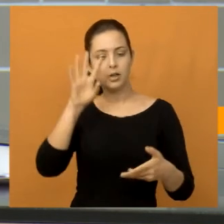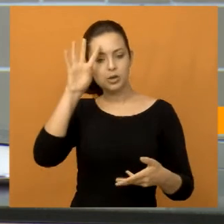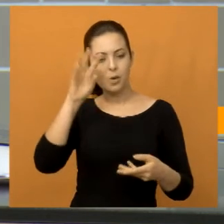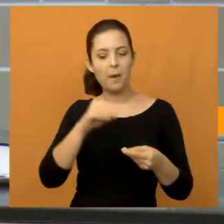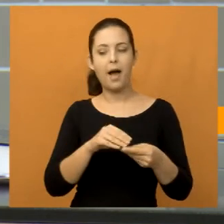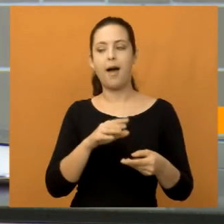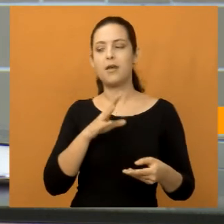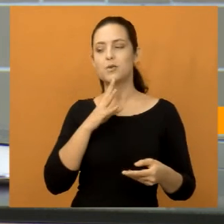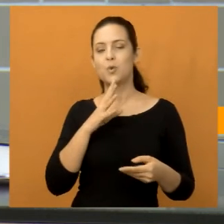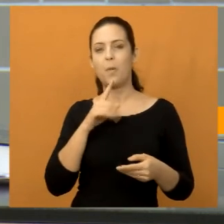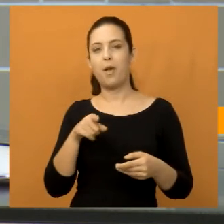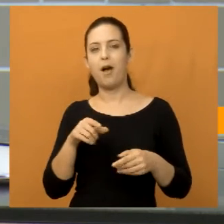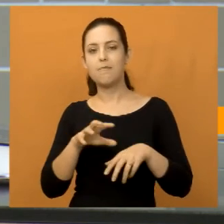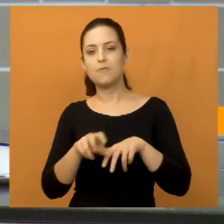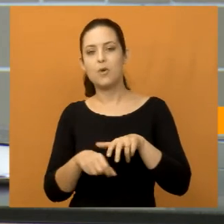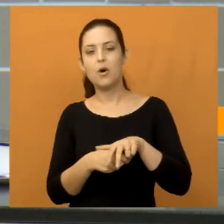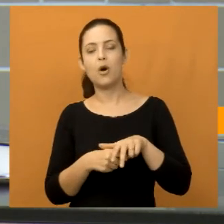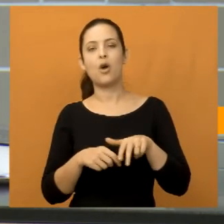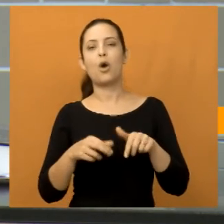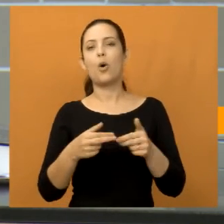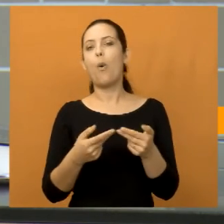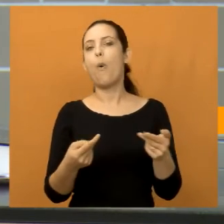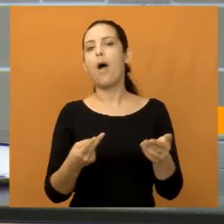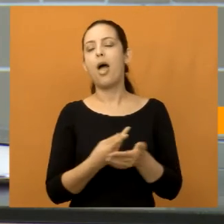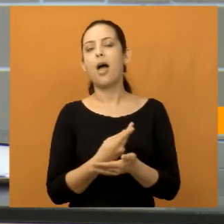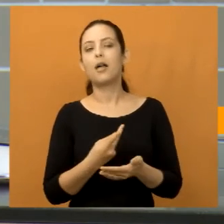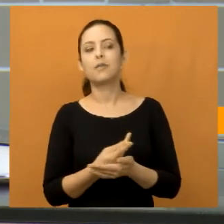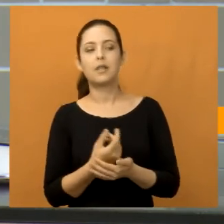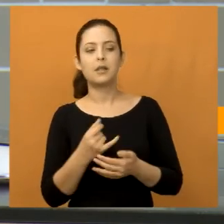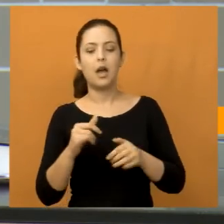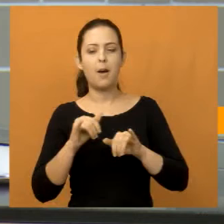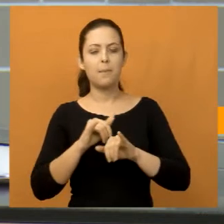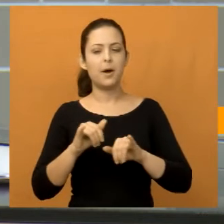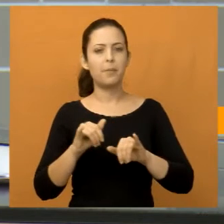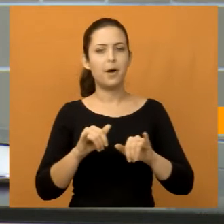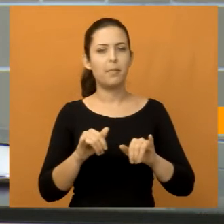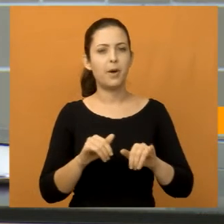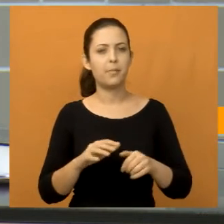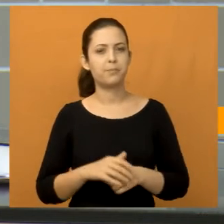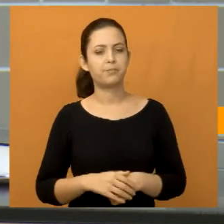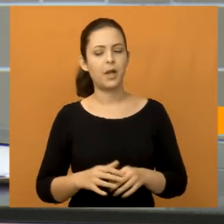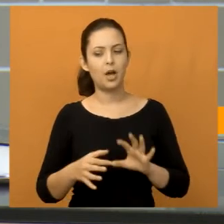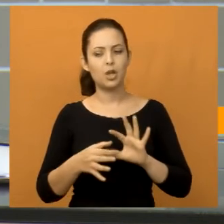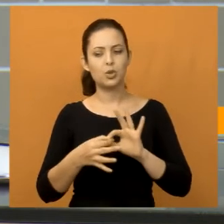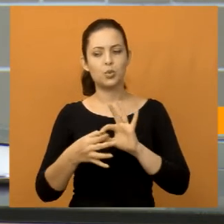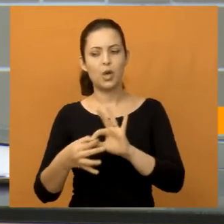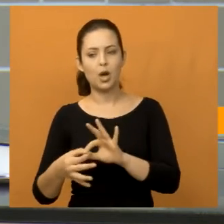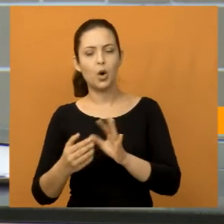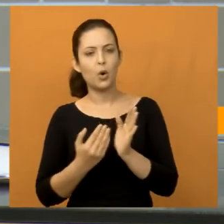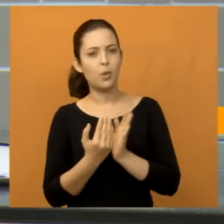das possíveis irregularidades através das notícias sobre a corrente investigação.